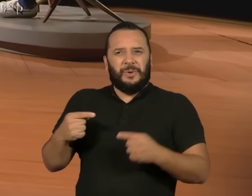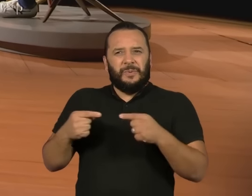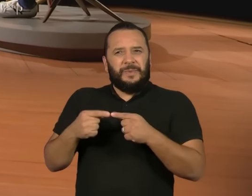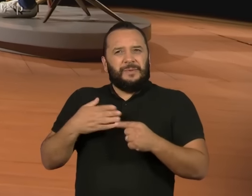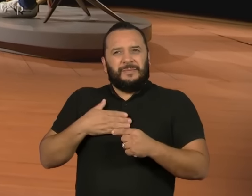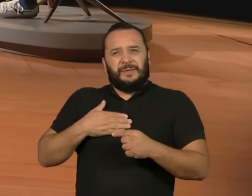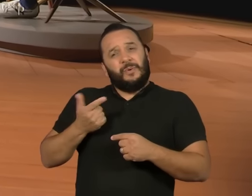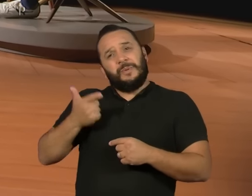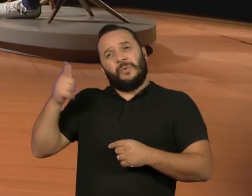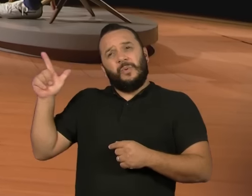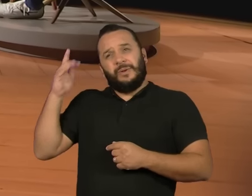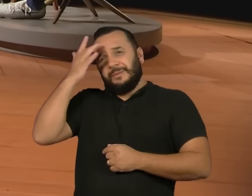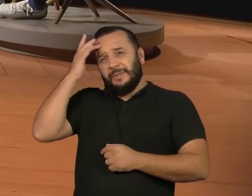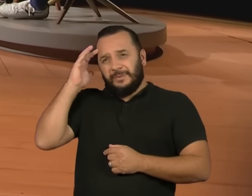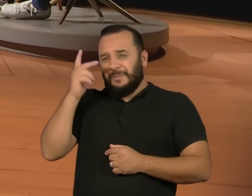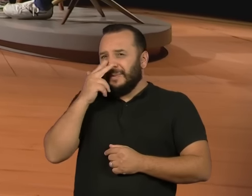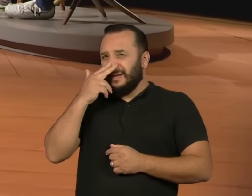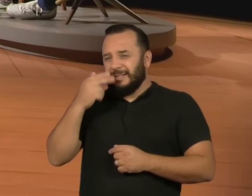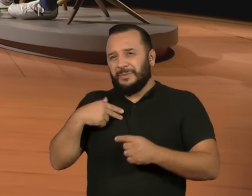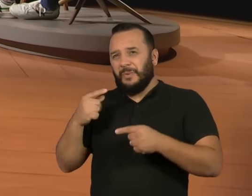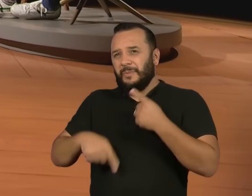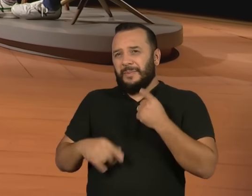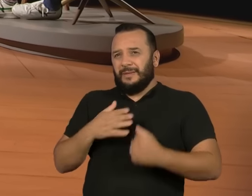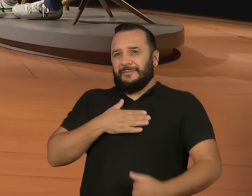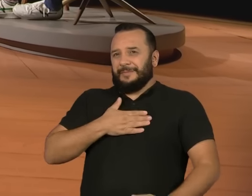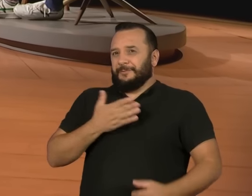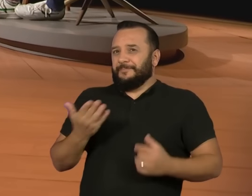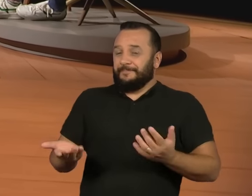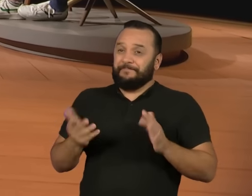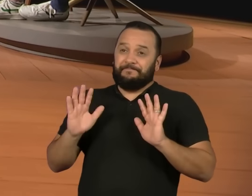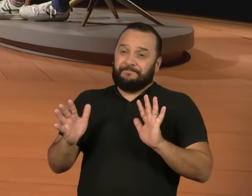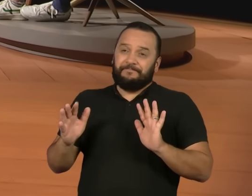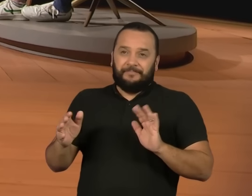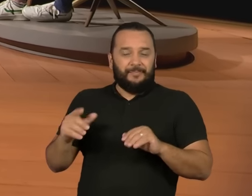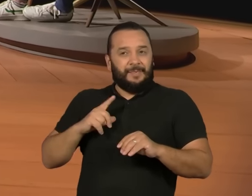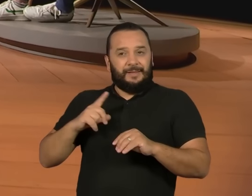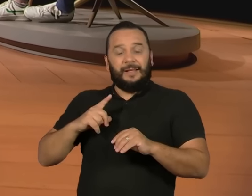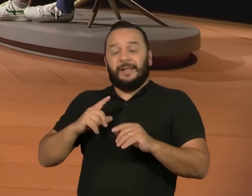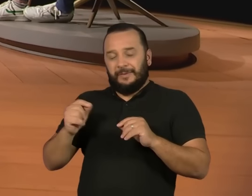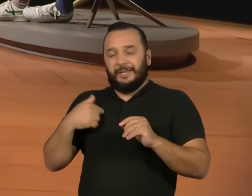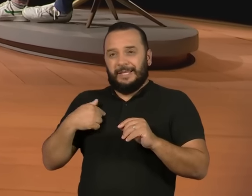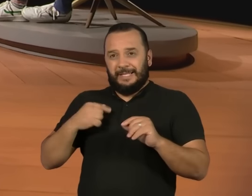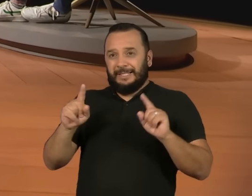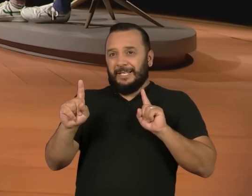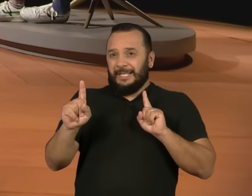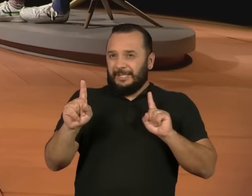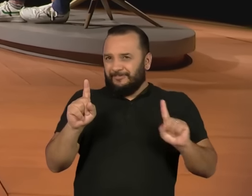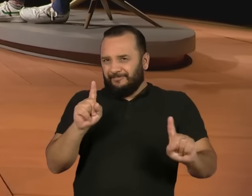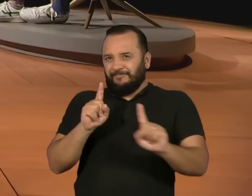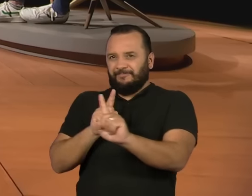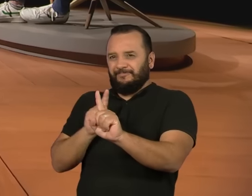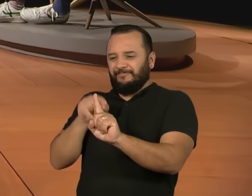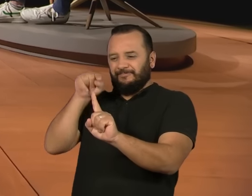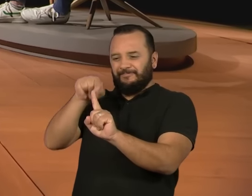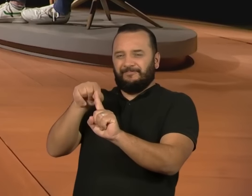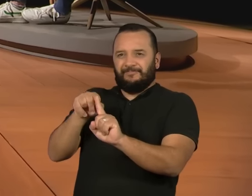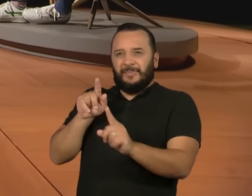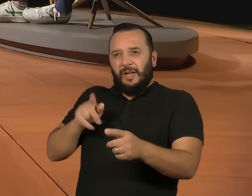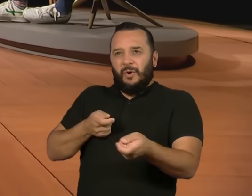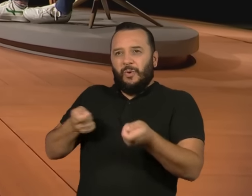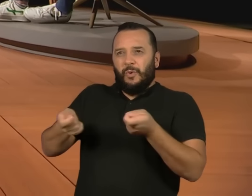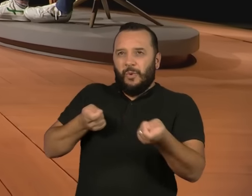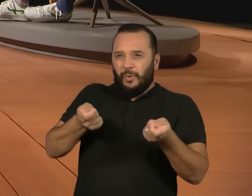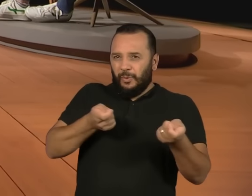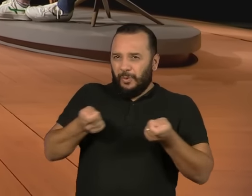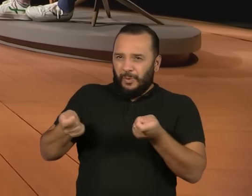Um roteiro que não foi para você ou coisa parecida, né? E aí trazer o protagonista da sua vida, digo, de alguma forma você